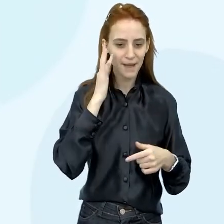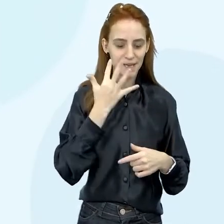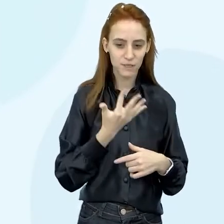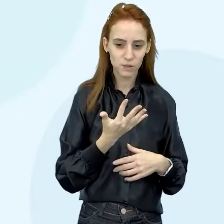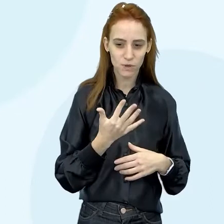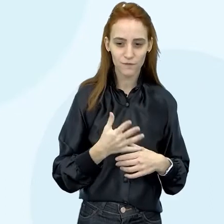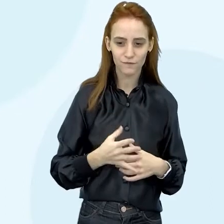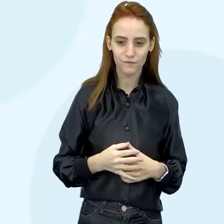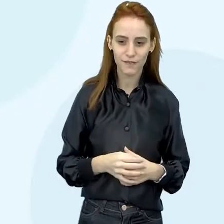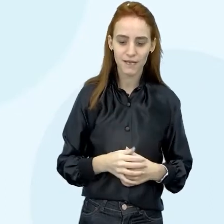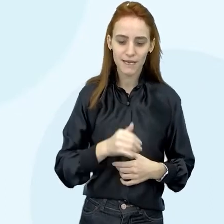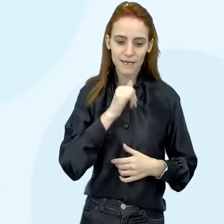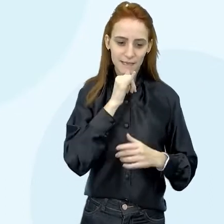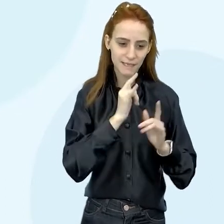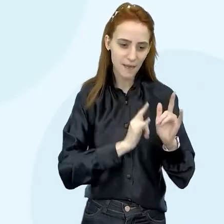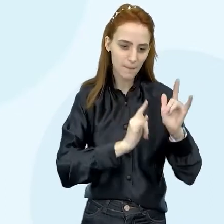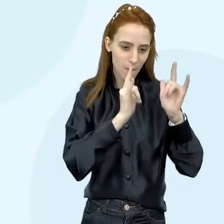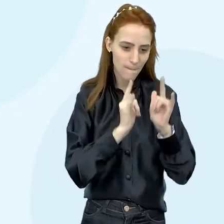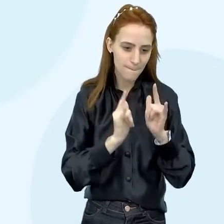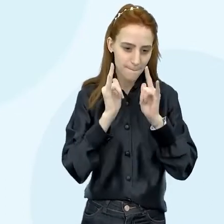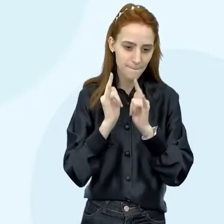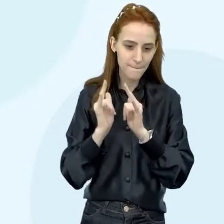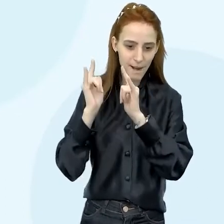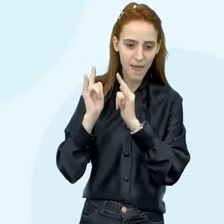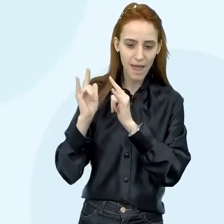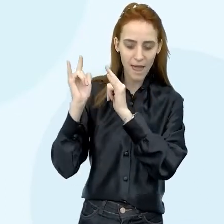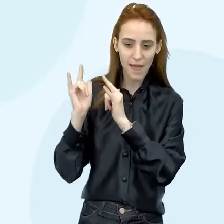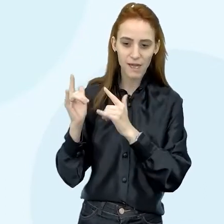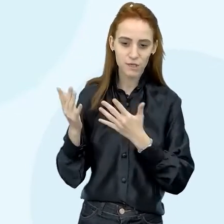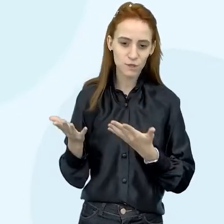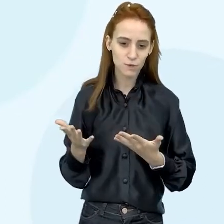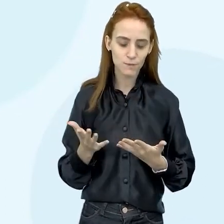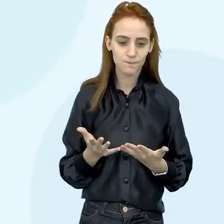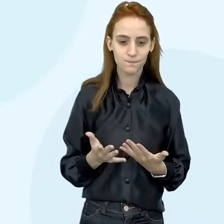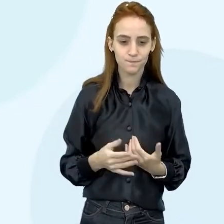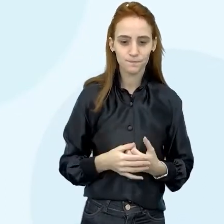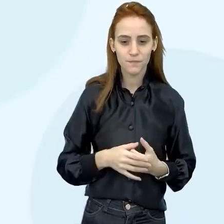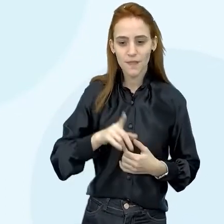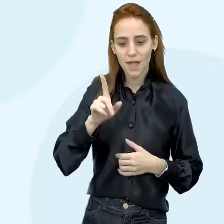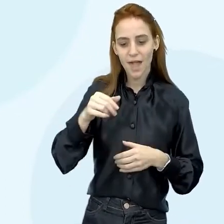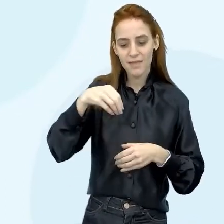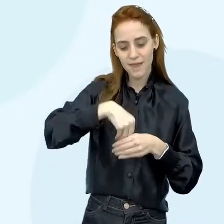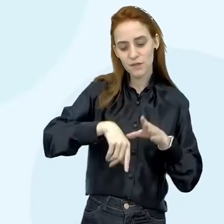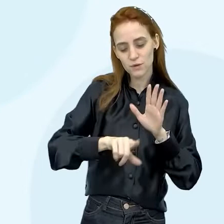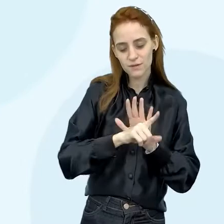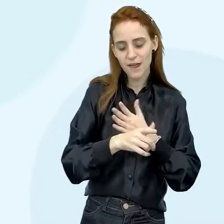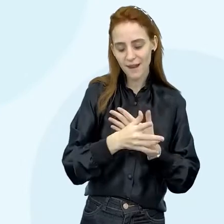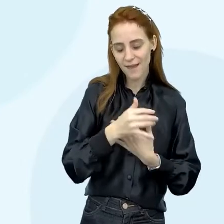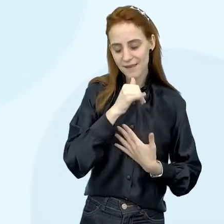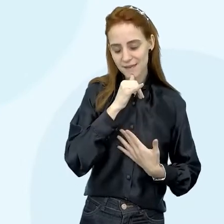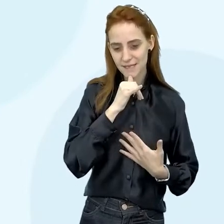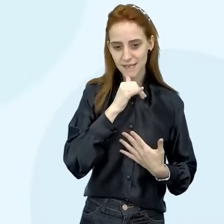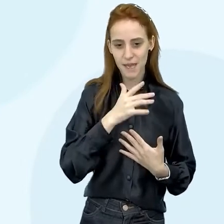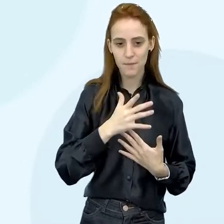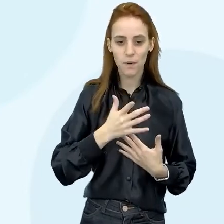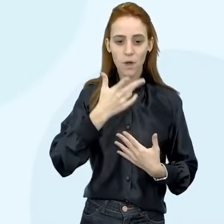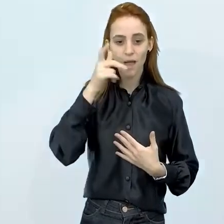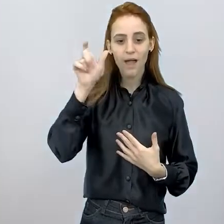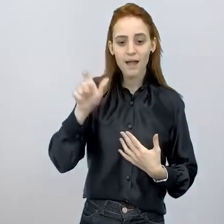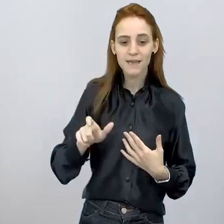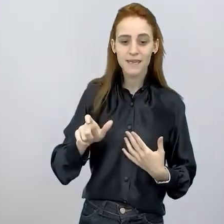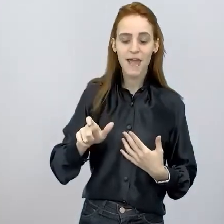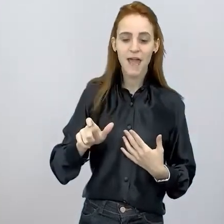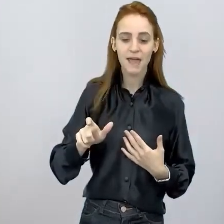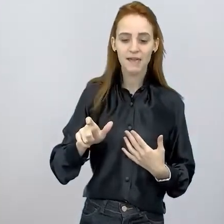fez agora, a questão dos prédios lá em Osasco, né? Que a professora Juliana falou aqui agora. Está dentro da lei, né? A quem se dirige o seu manifesto? Sei